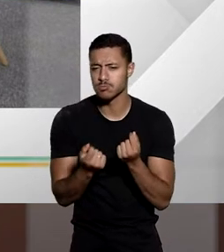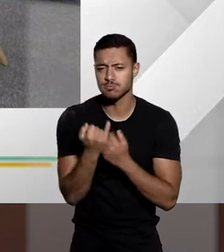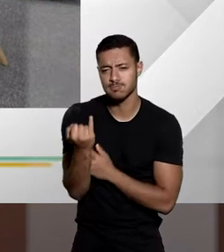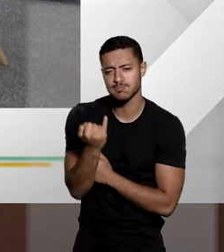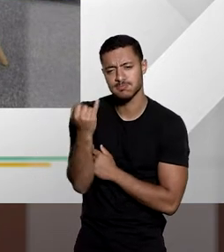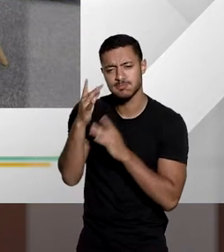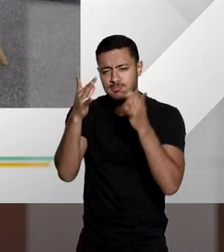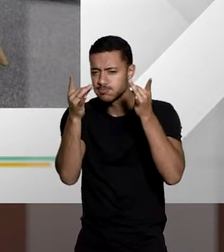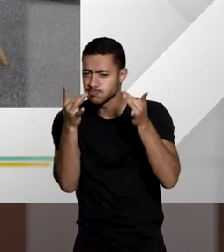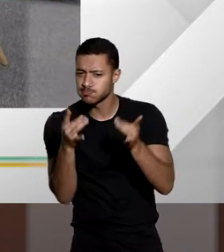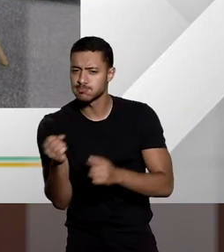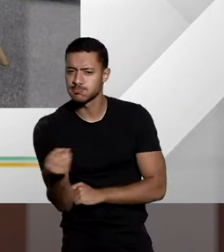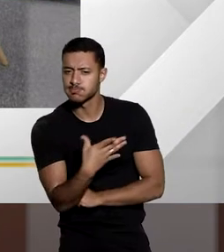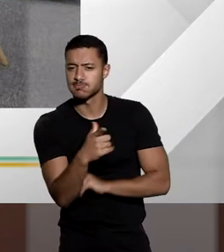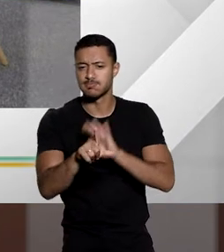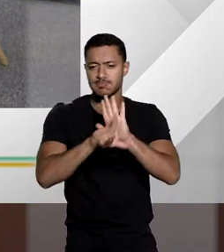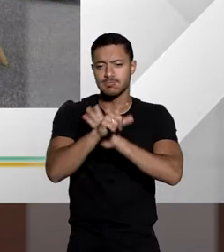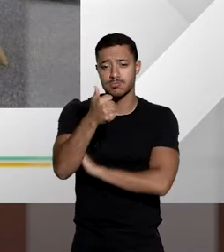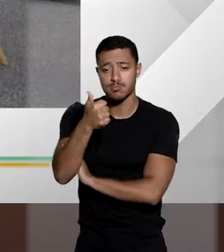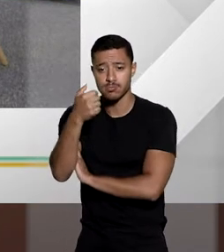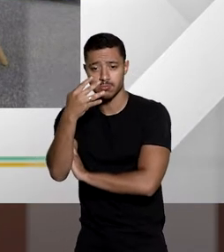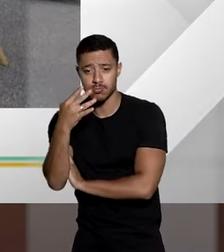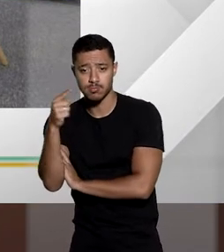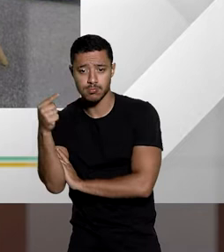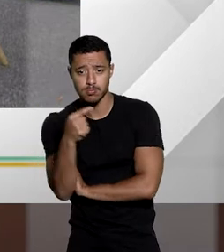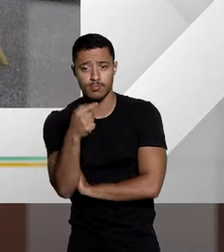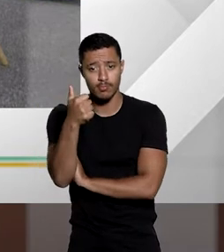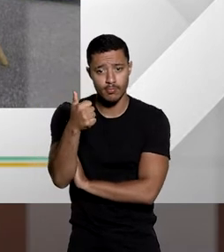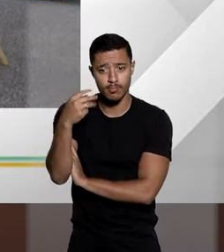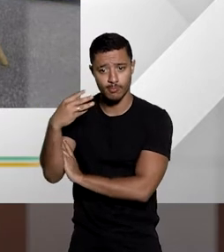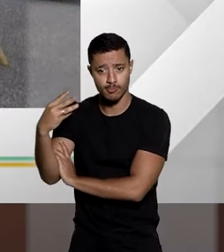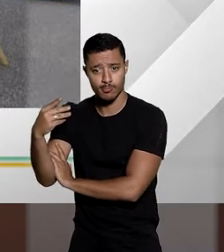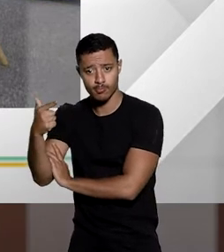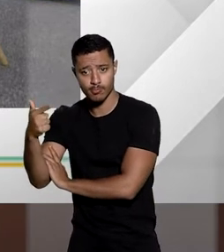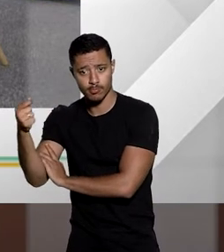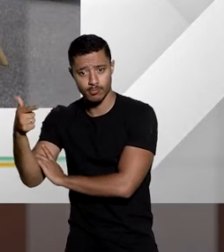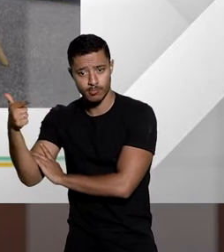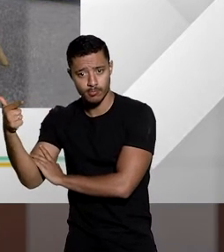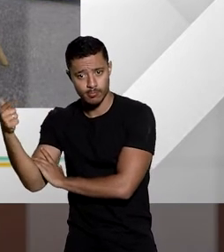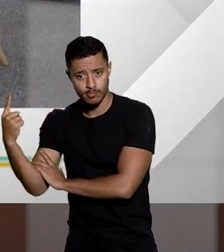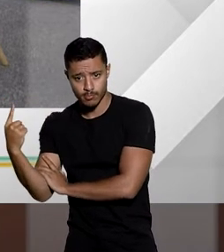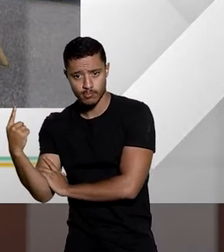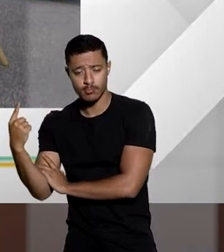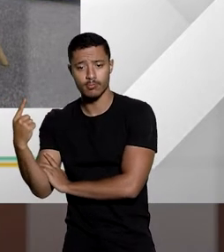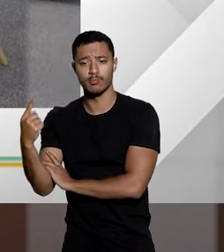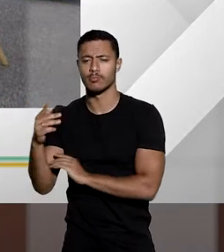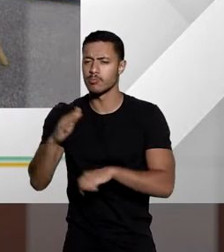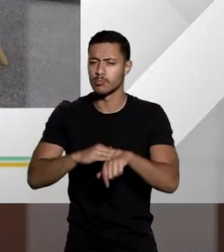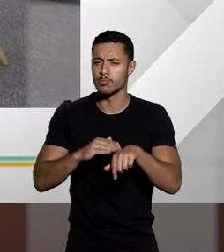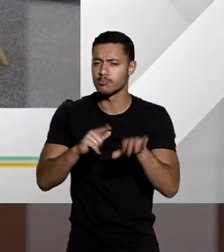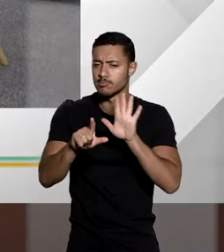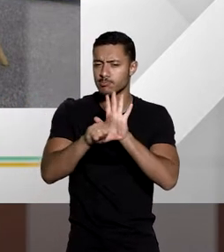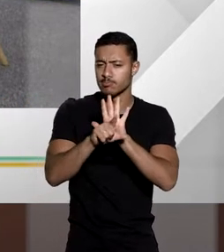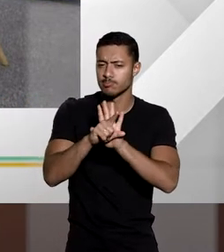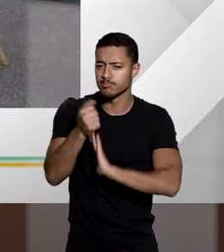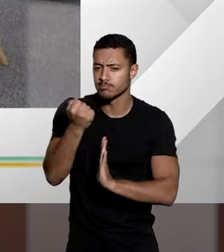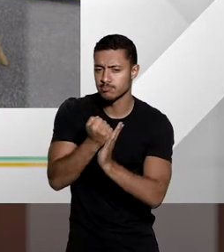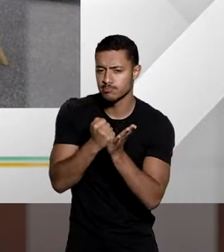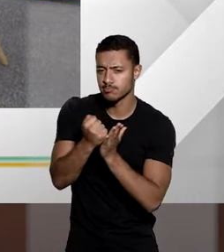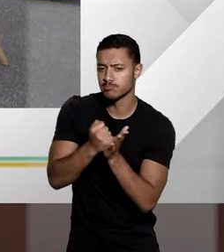principais aspectos da nova Lei 14.133 de 2021, a chamada Lei de Licitações e